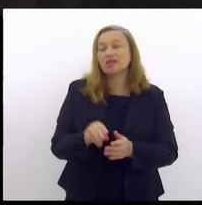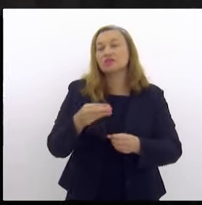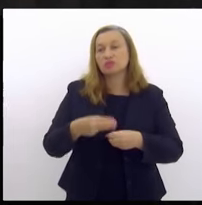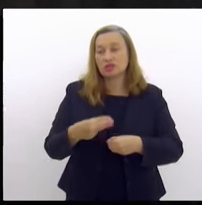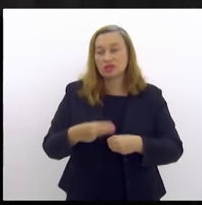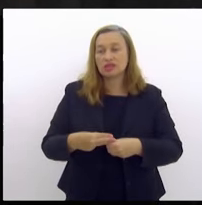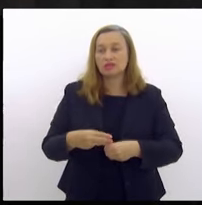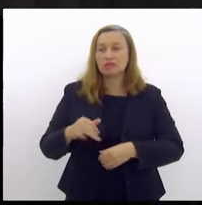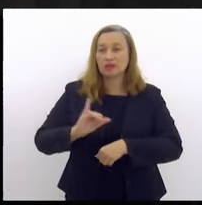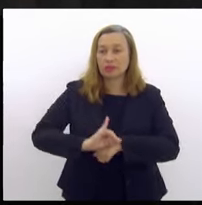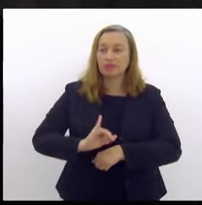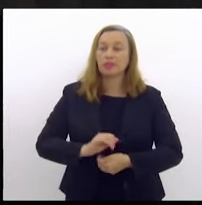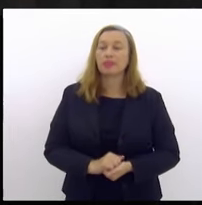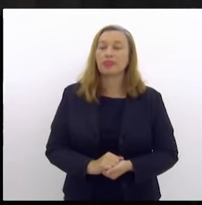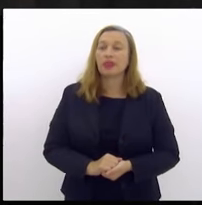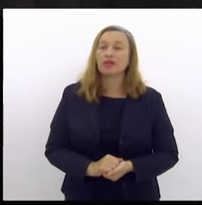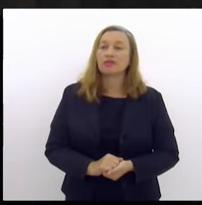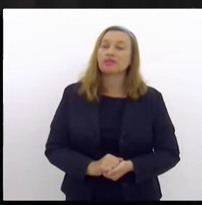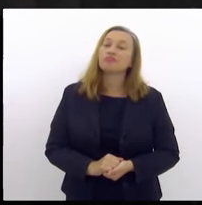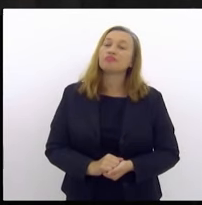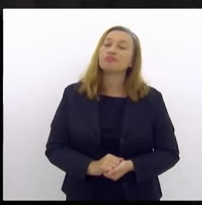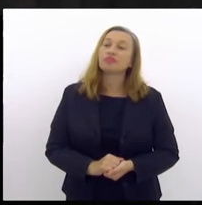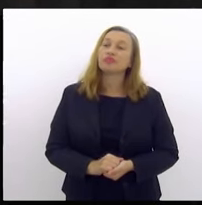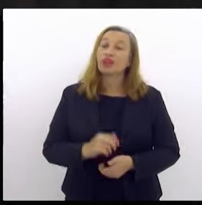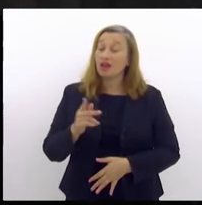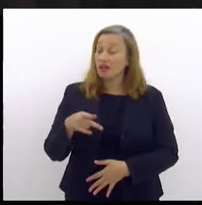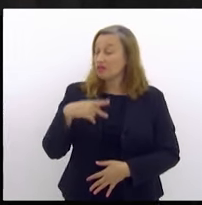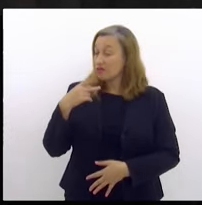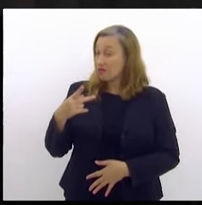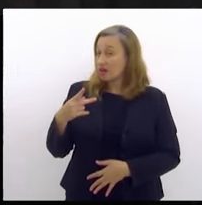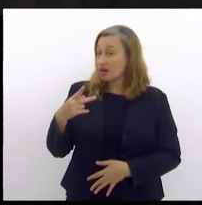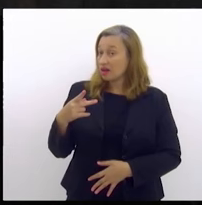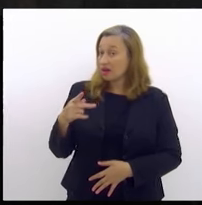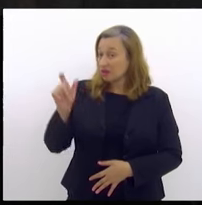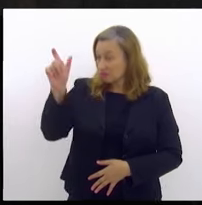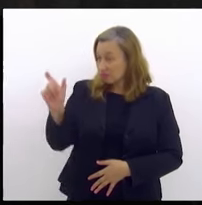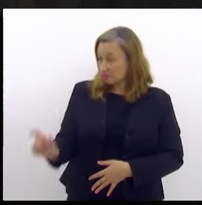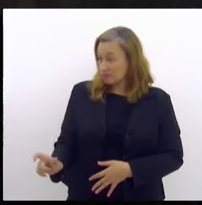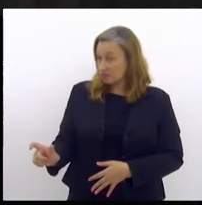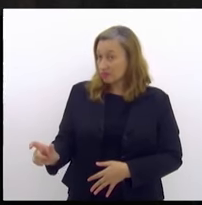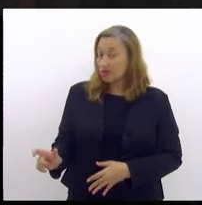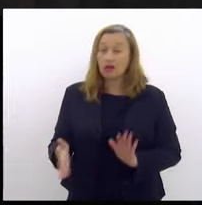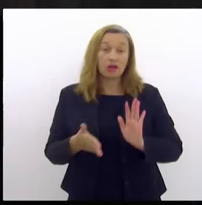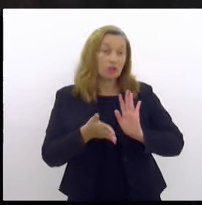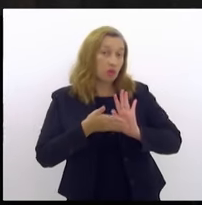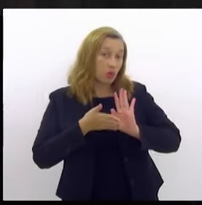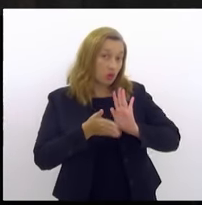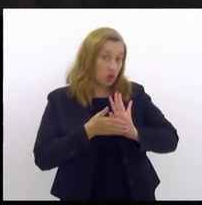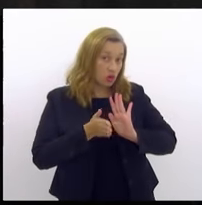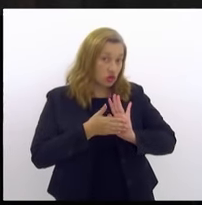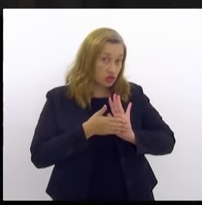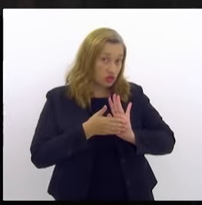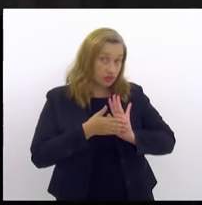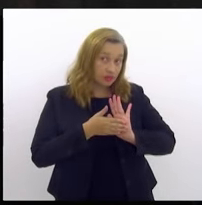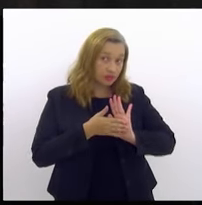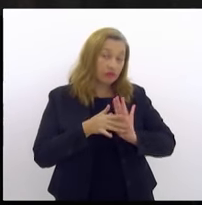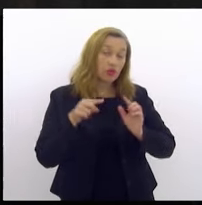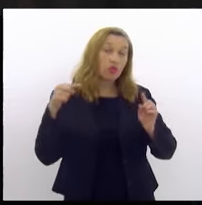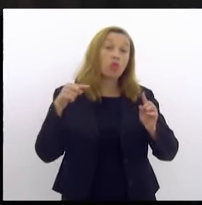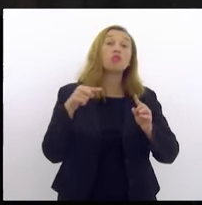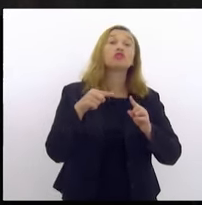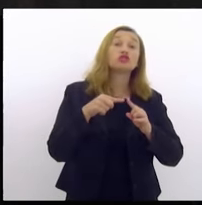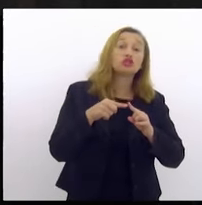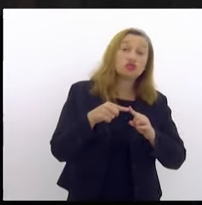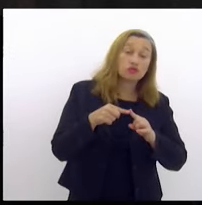capital. Alega o autor que tal proposição objetiva